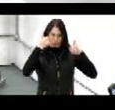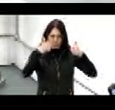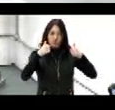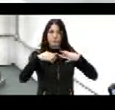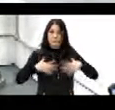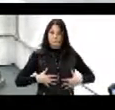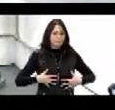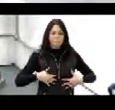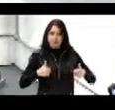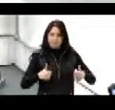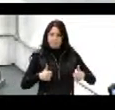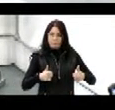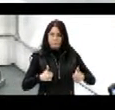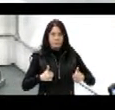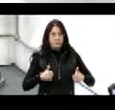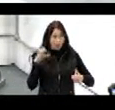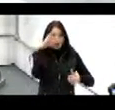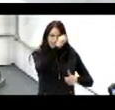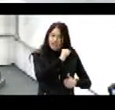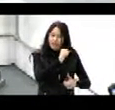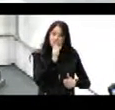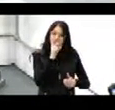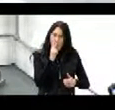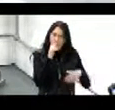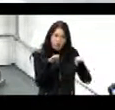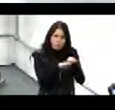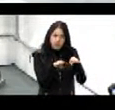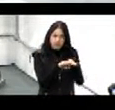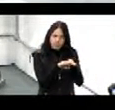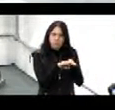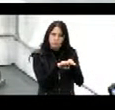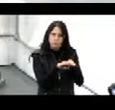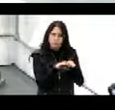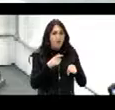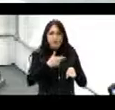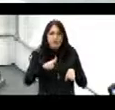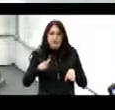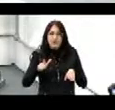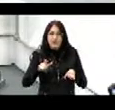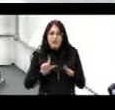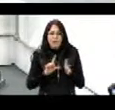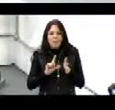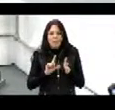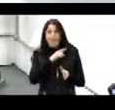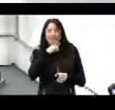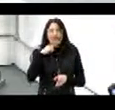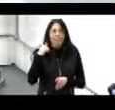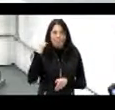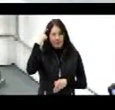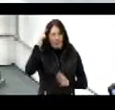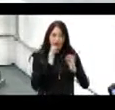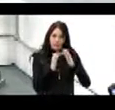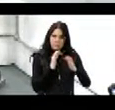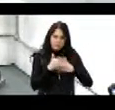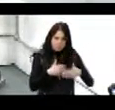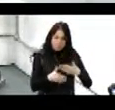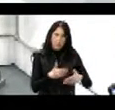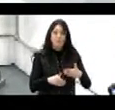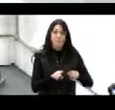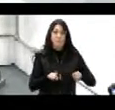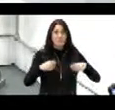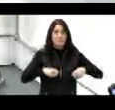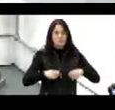não aprendam ou que elas tenham atraso, né? O que quer dizer, sim, que elas precisam de uma atenção especial para a sua